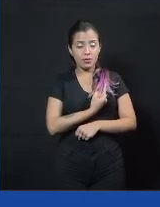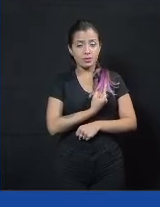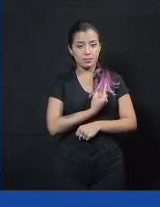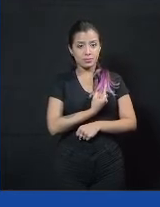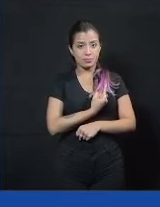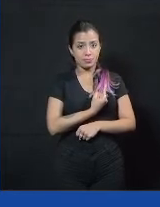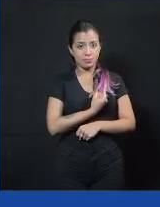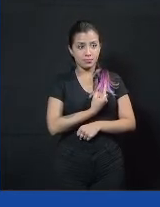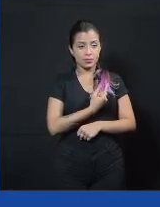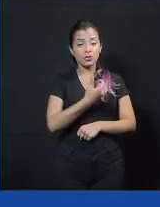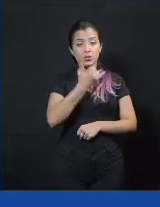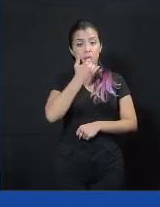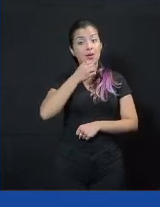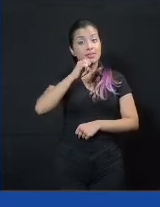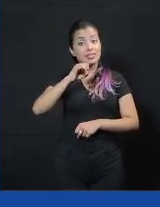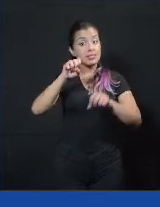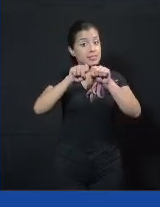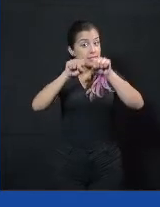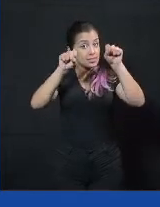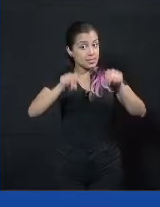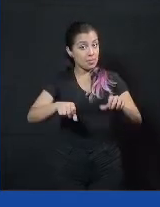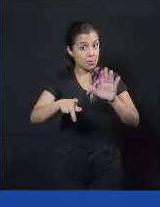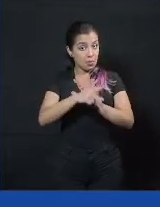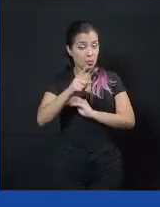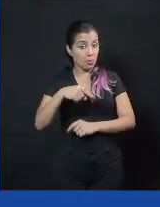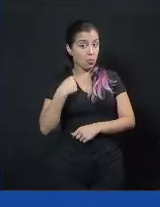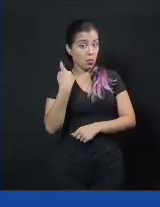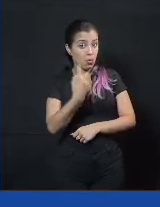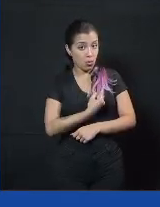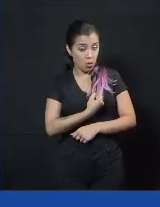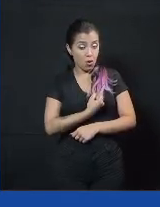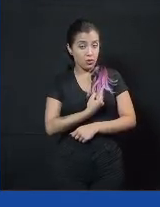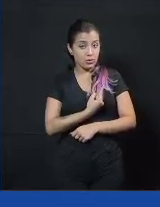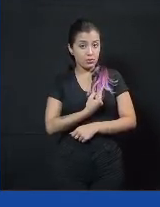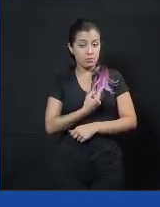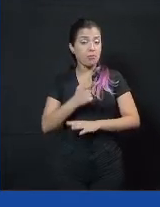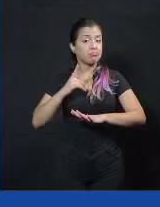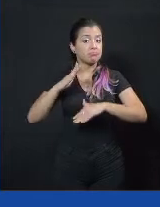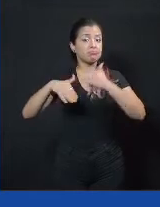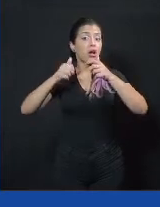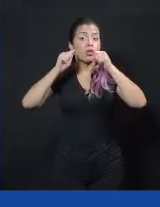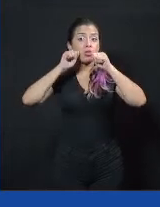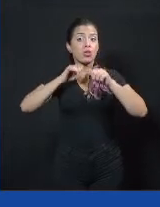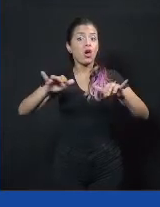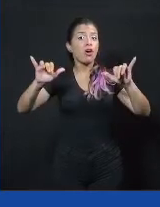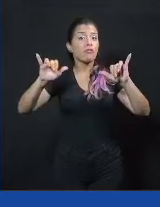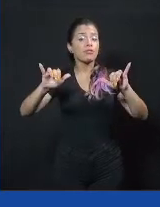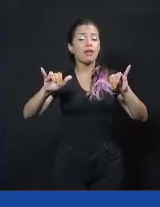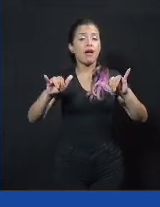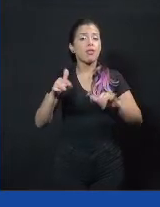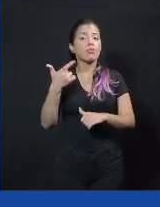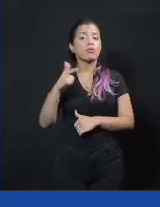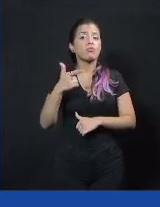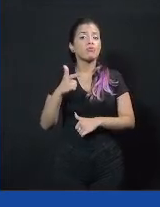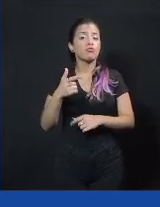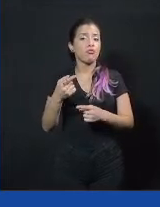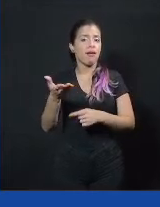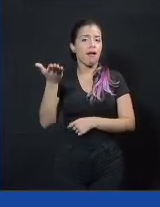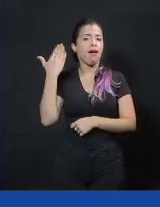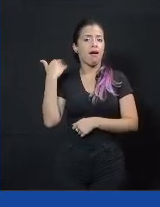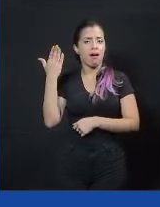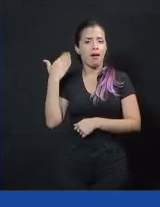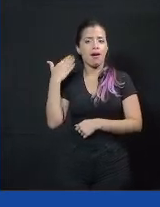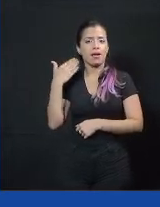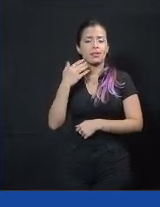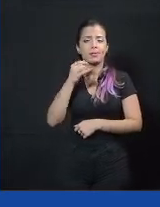sem o nosso próprio sistema, não teríamos contado algumas novidades que não tínhamos antes. As